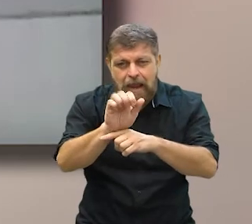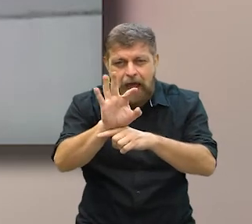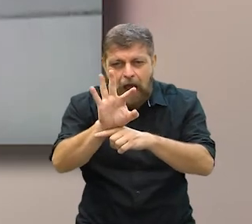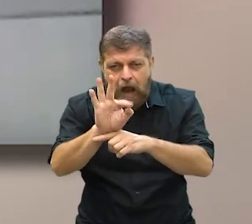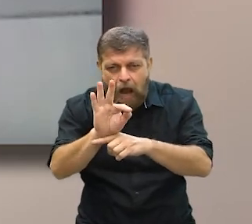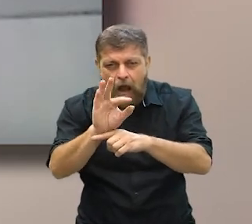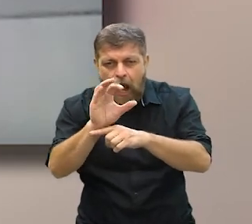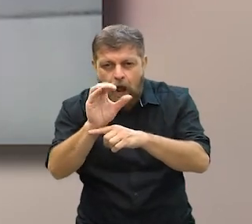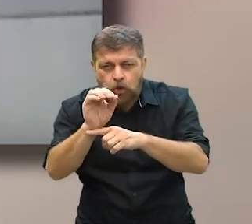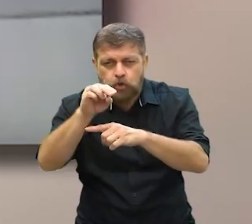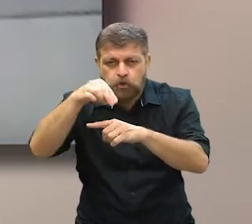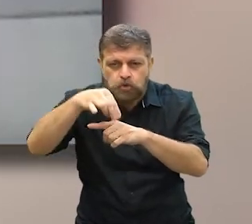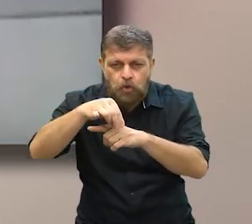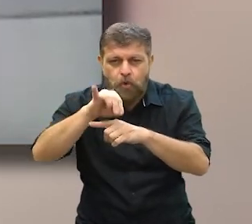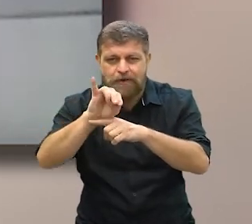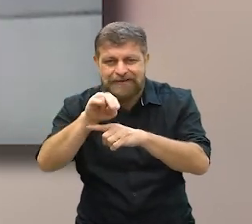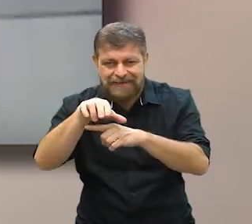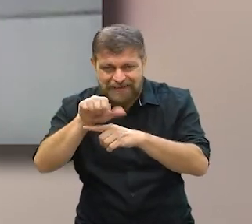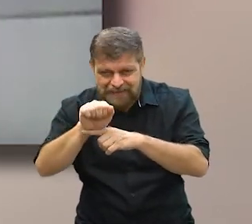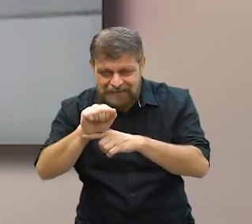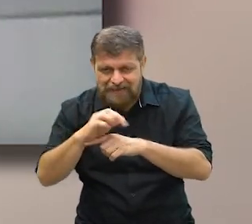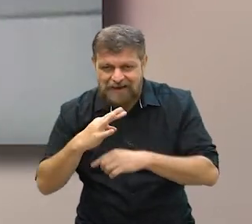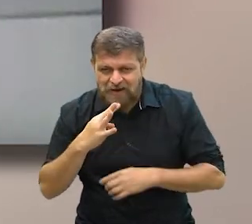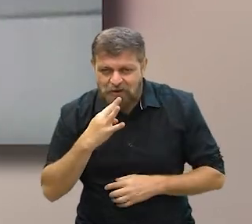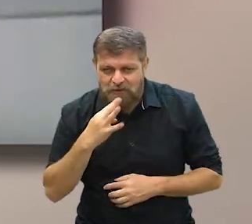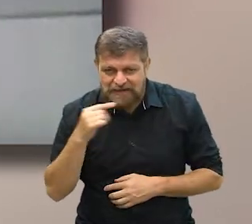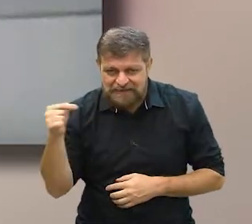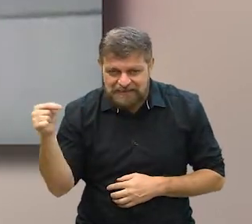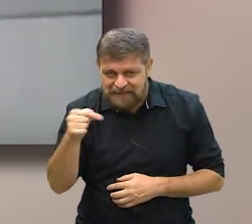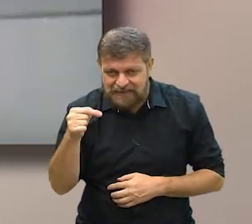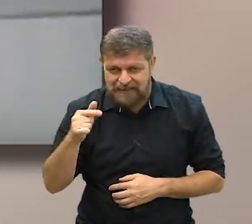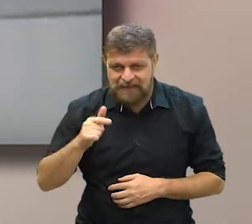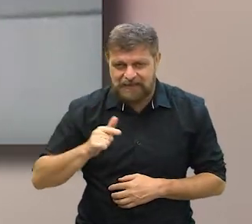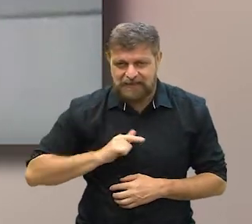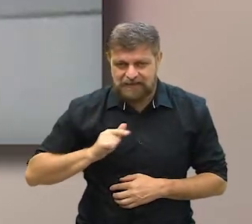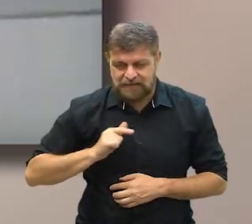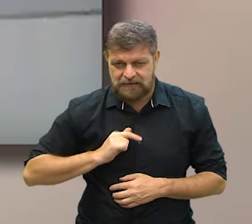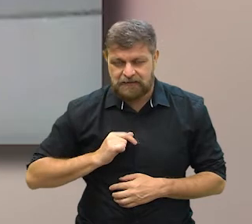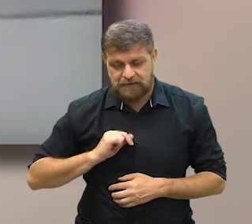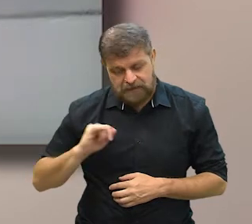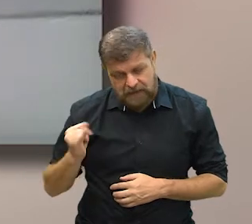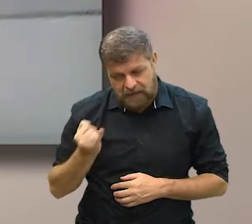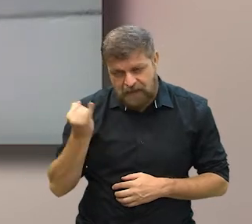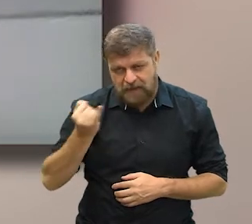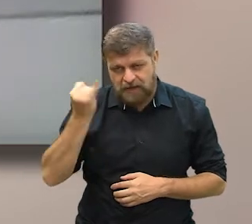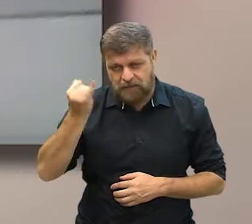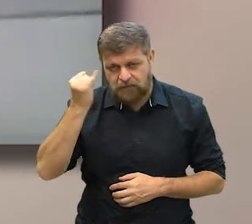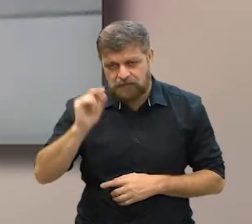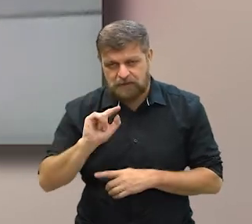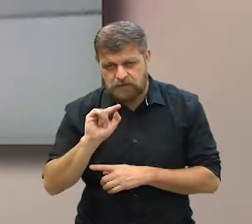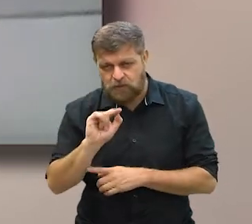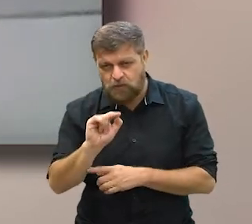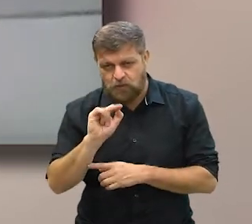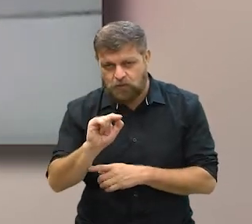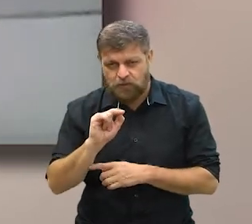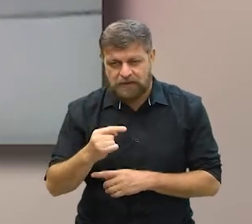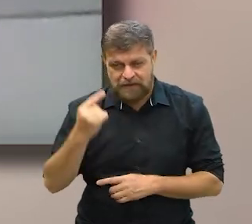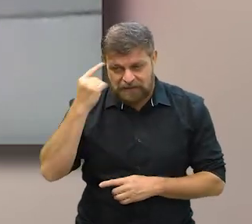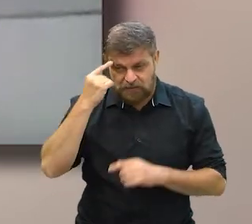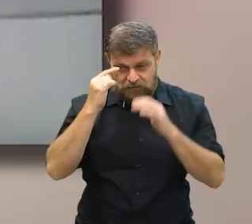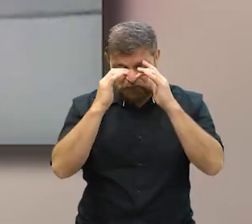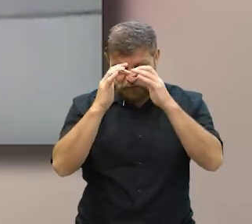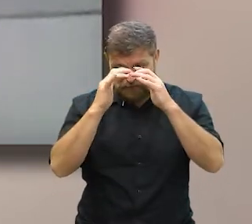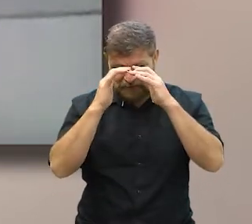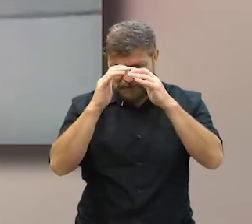que todo mundo já ouviu falar. A melatonina é produzida na glândula pineal, né, também lá bem